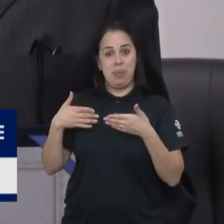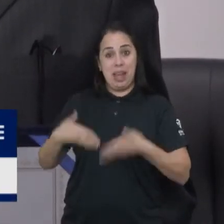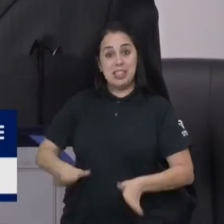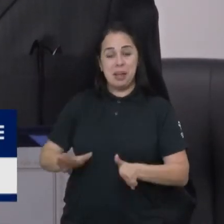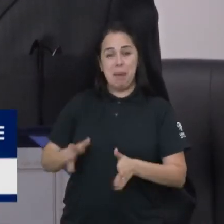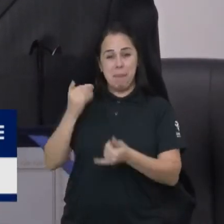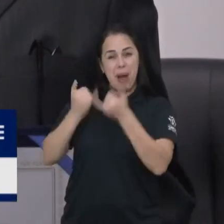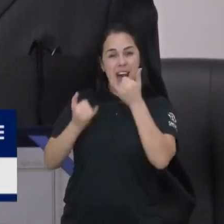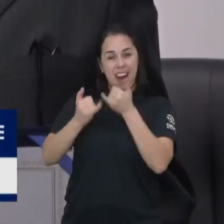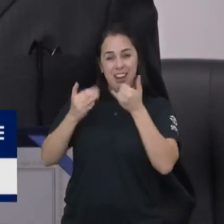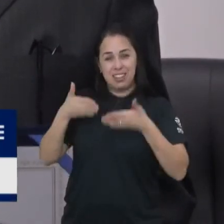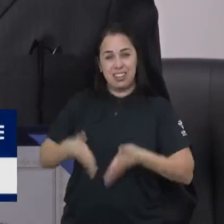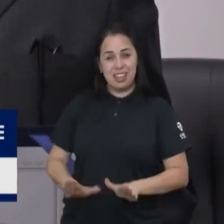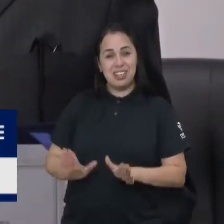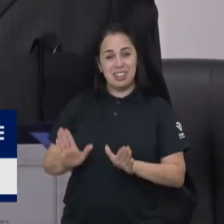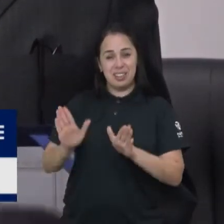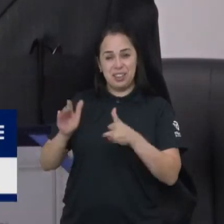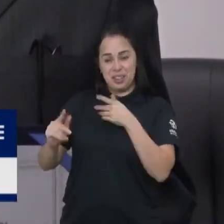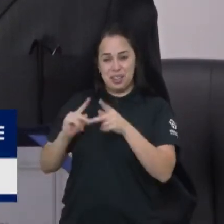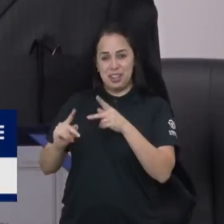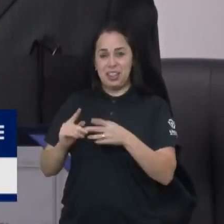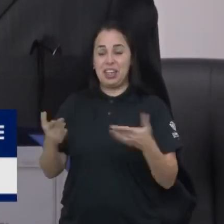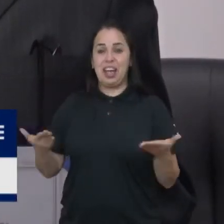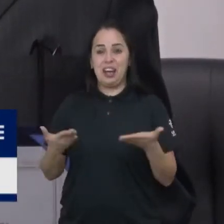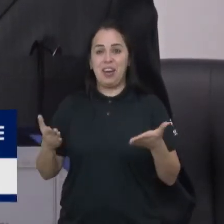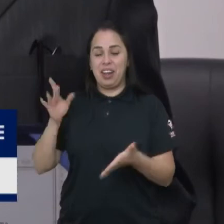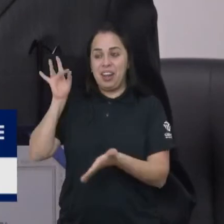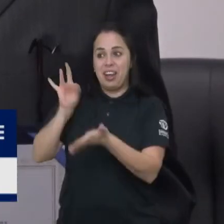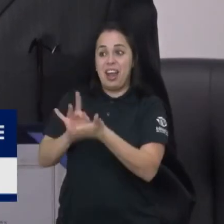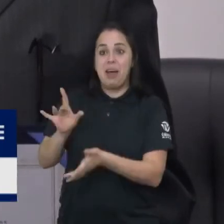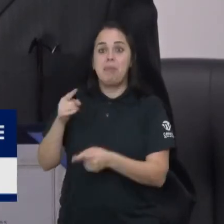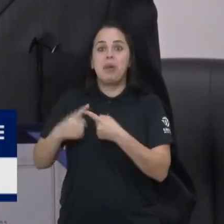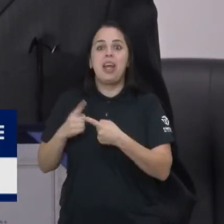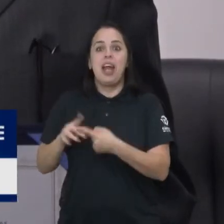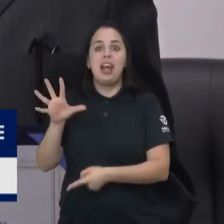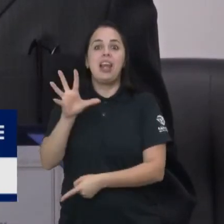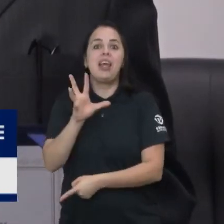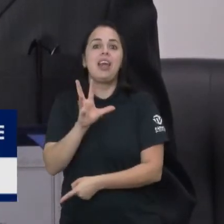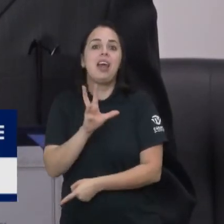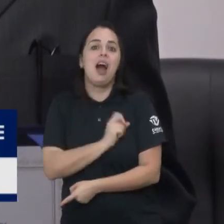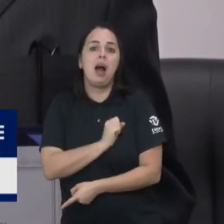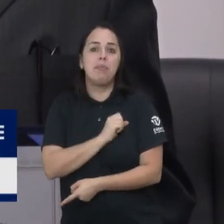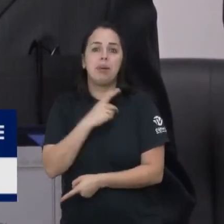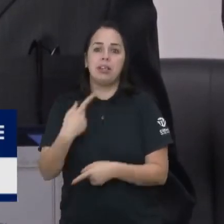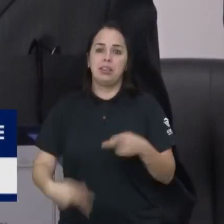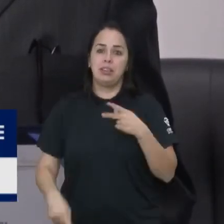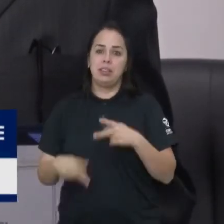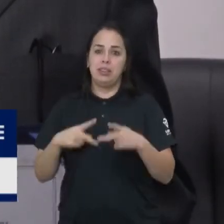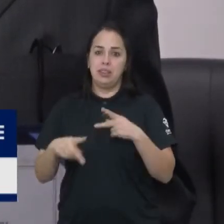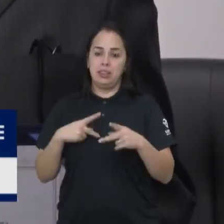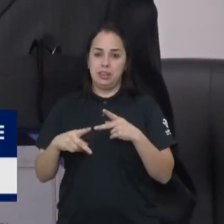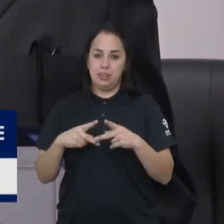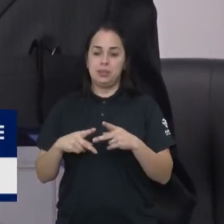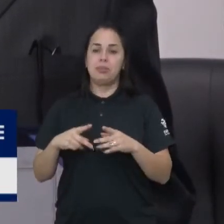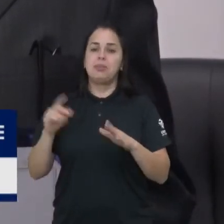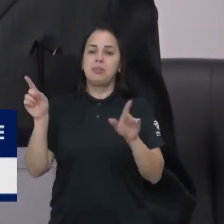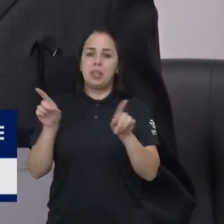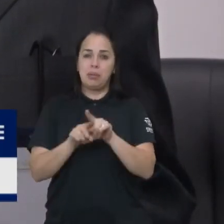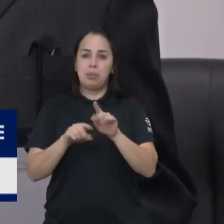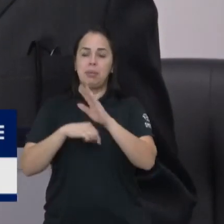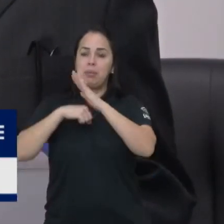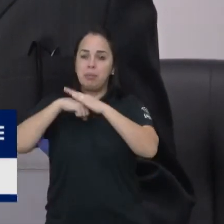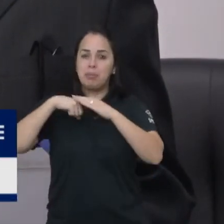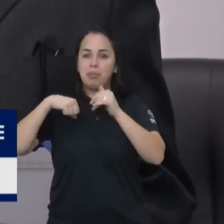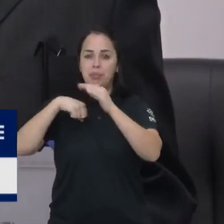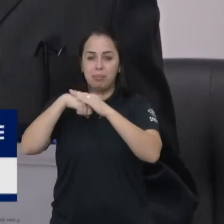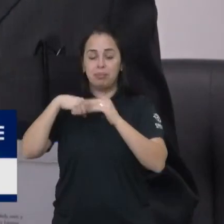E agora ele acaba de concretizar isso. Ele ama essa cidade, ele foi muito bem acolhido, muito querido.